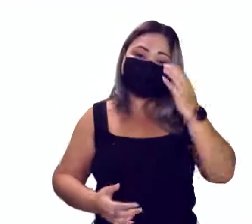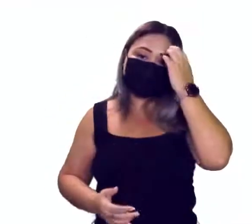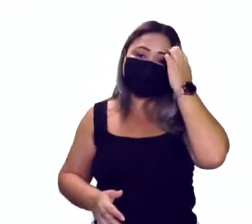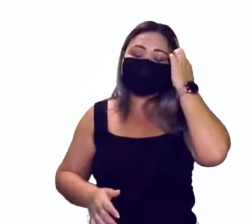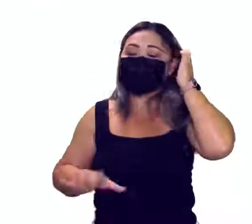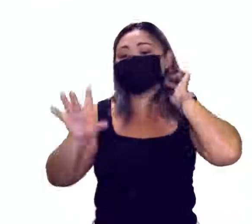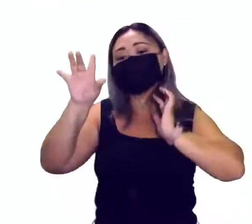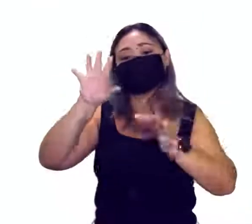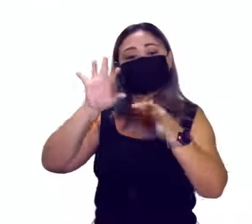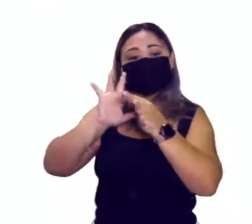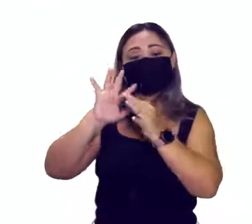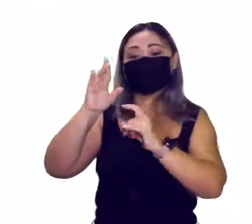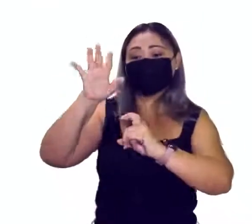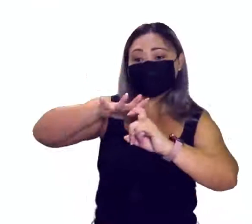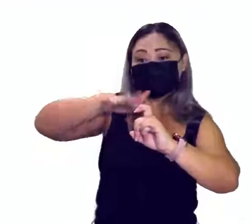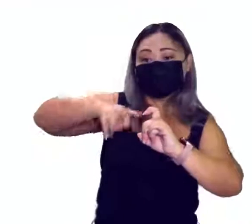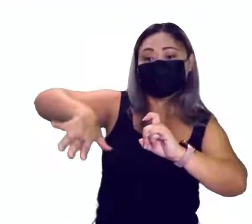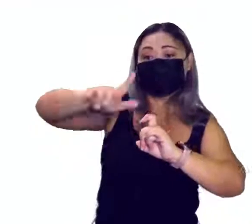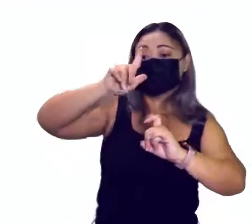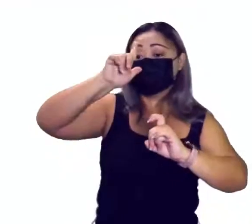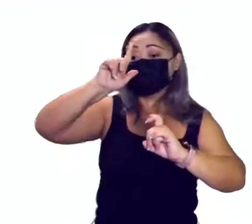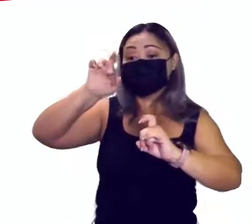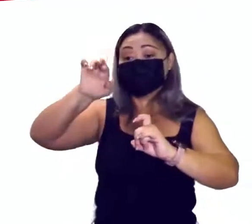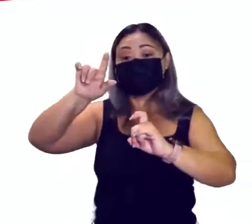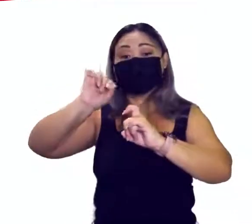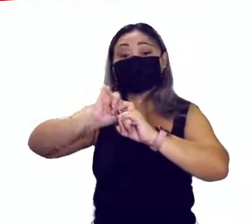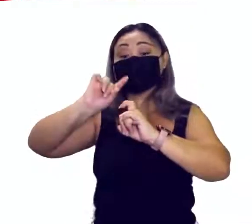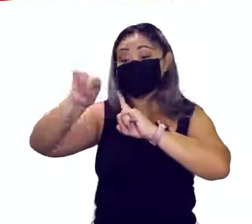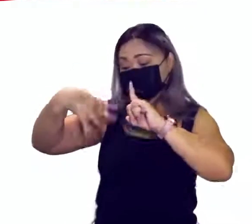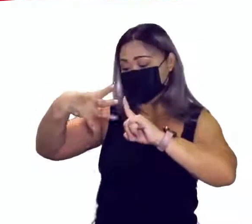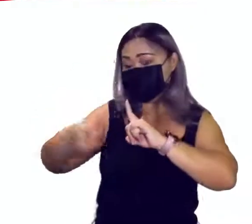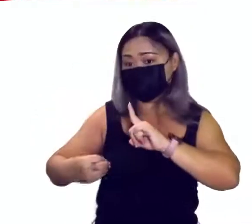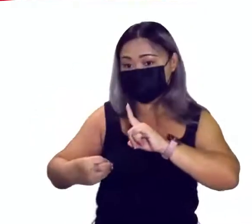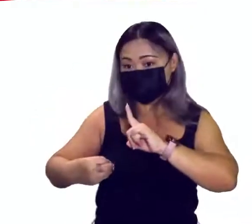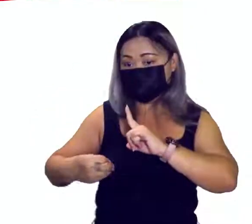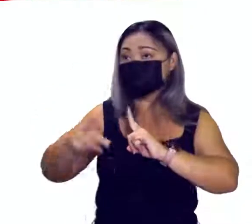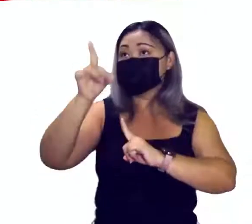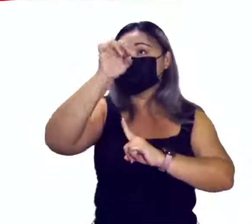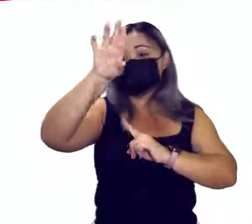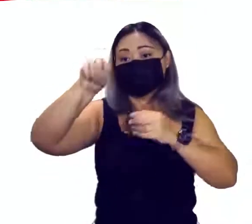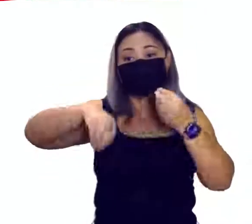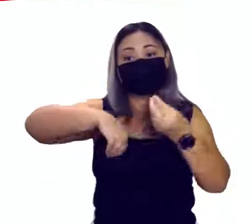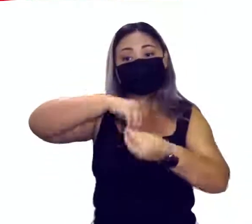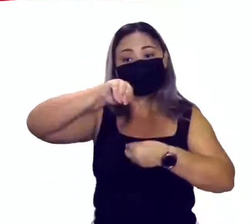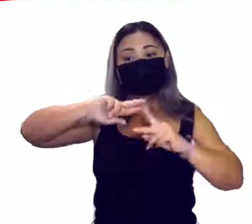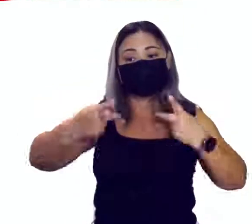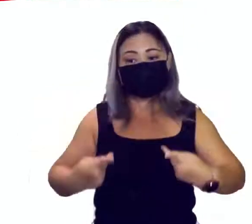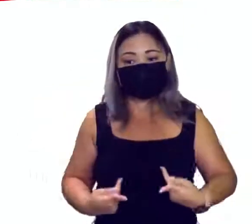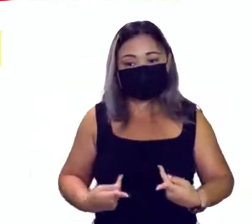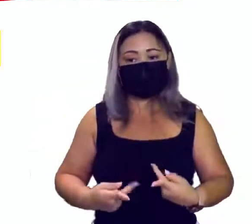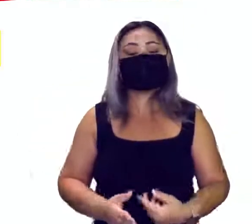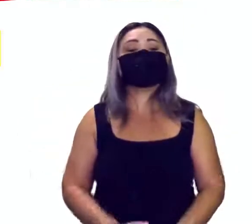De acordo com a mitologia grega, os heróis eram filhos de deuses com seres